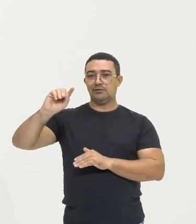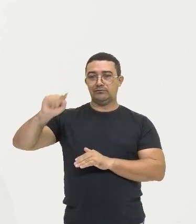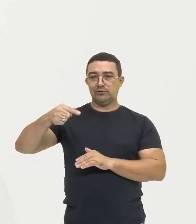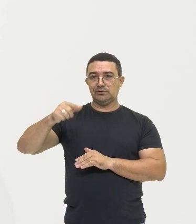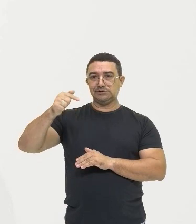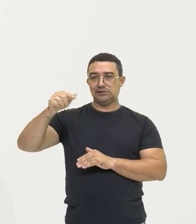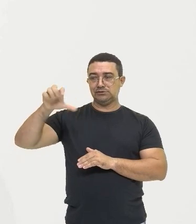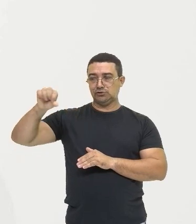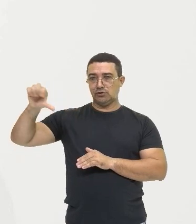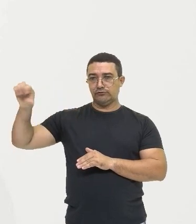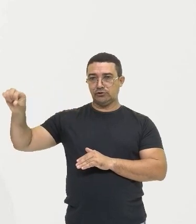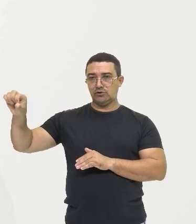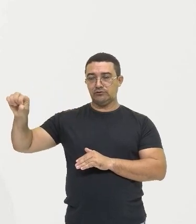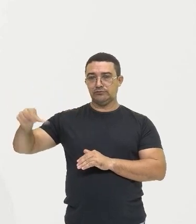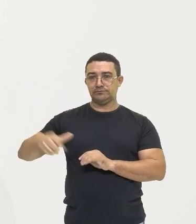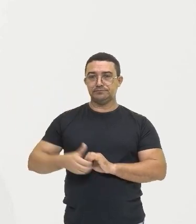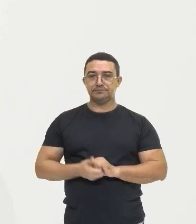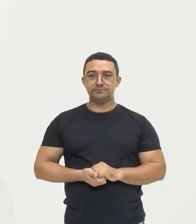0,700, perdão, e